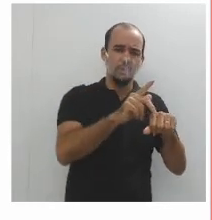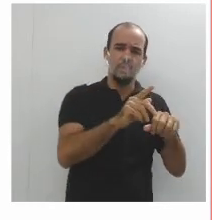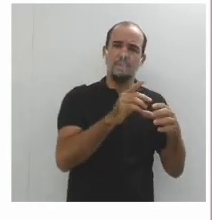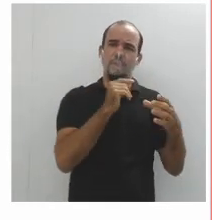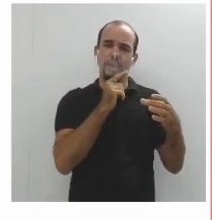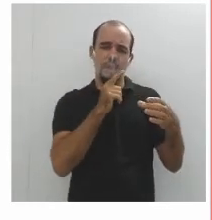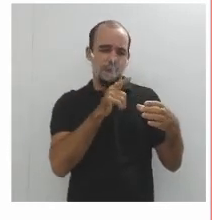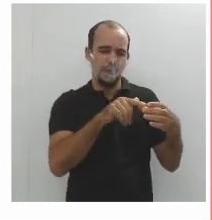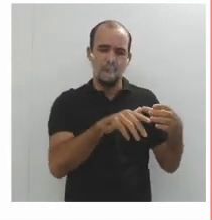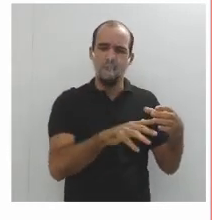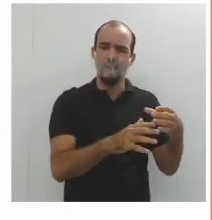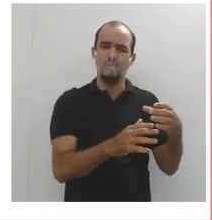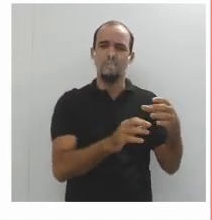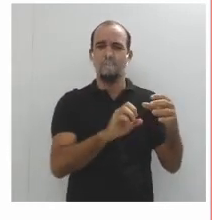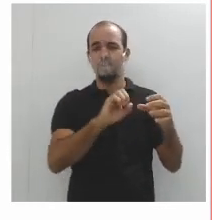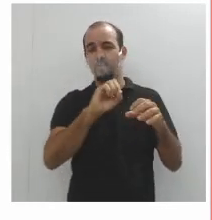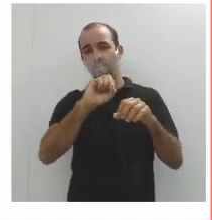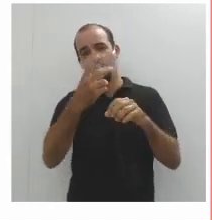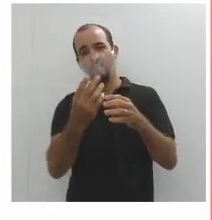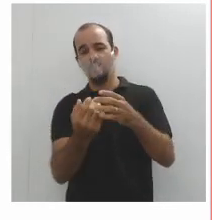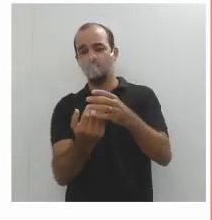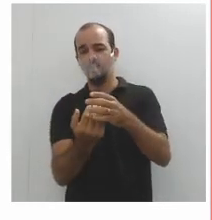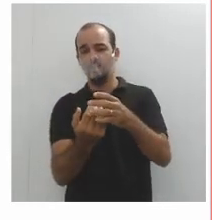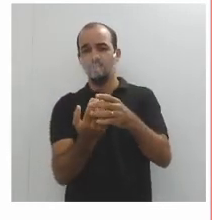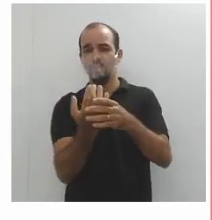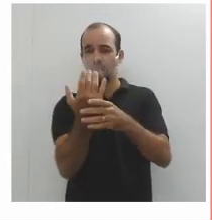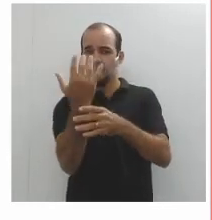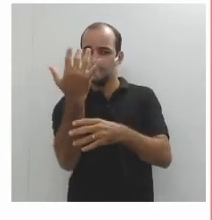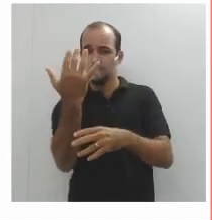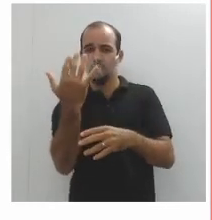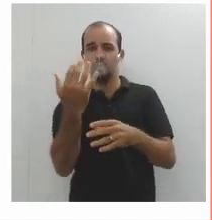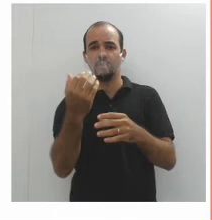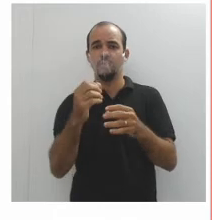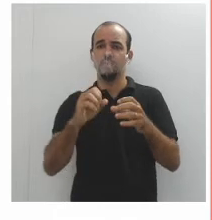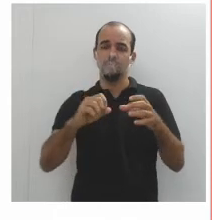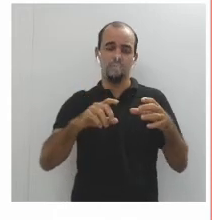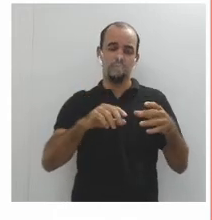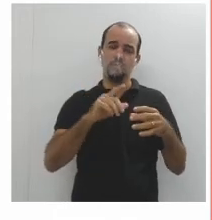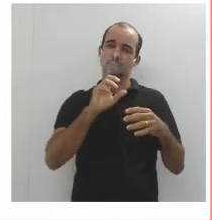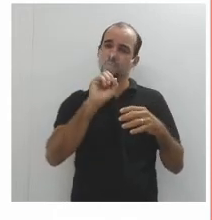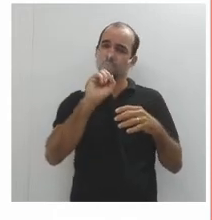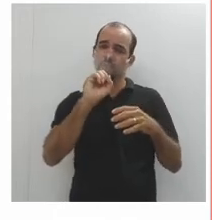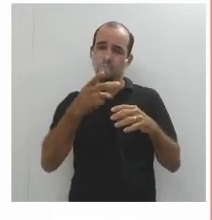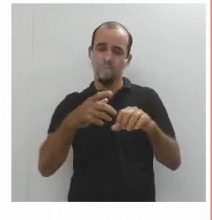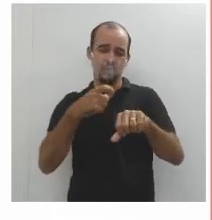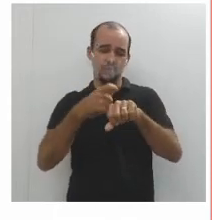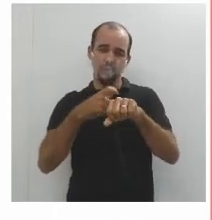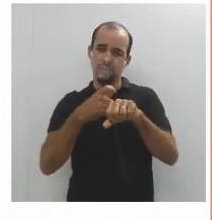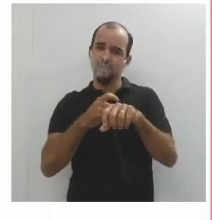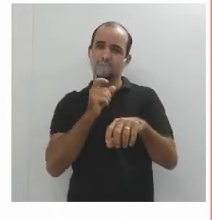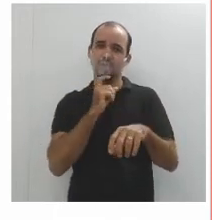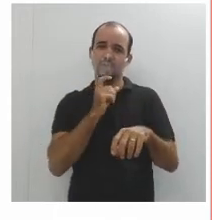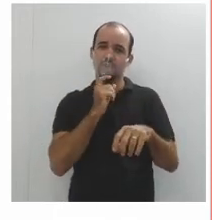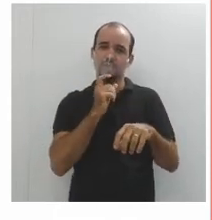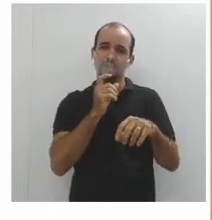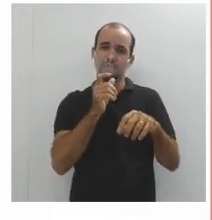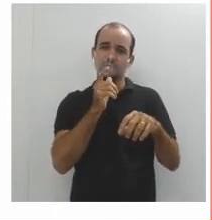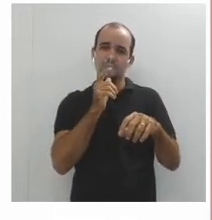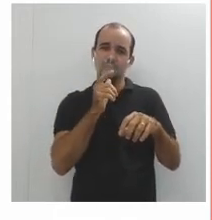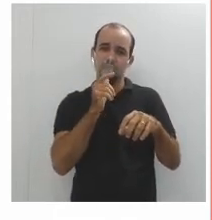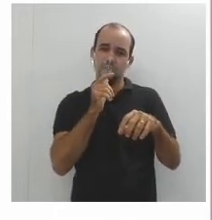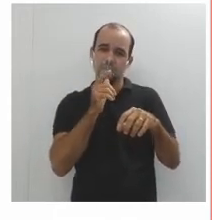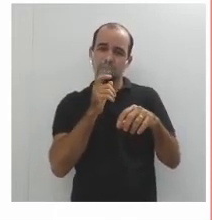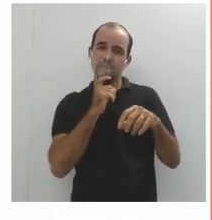líquido, gasoso, ou uma mistura heterogênea. Eu acho que essa imagem resume muito